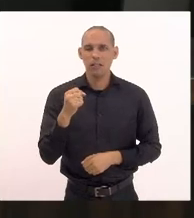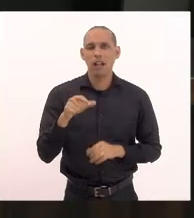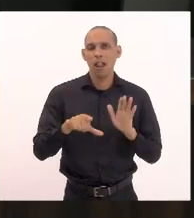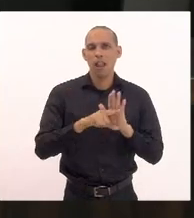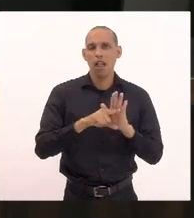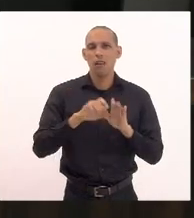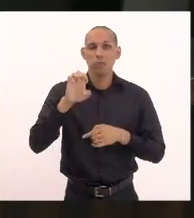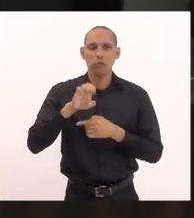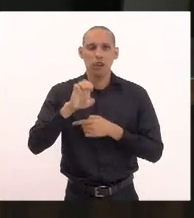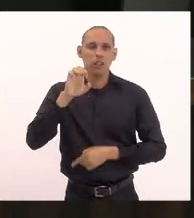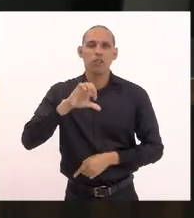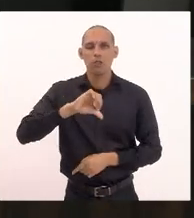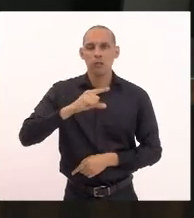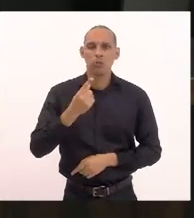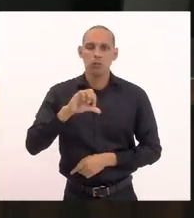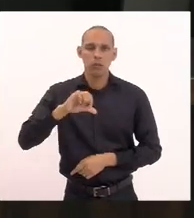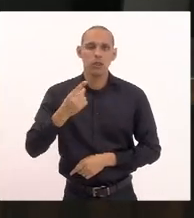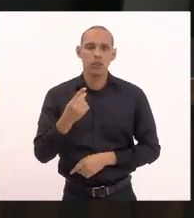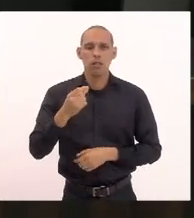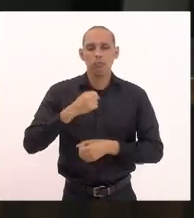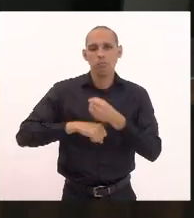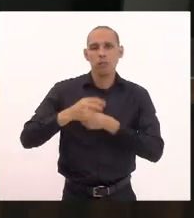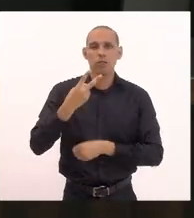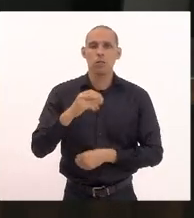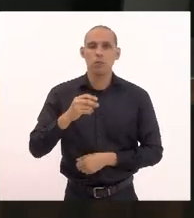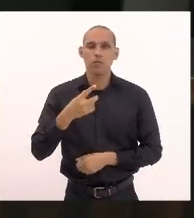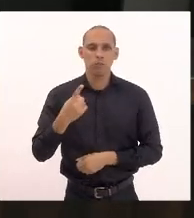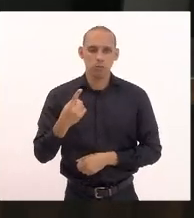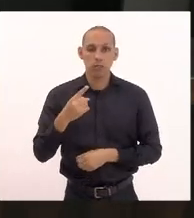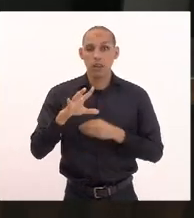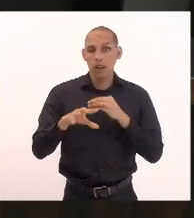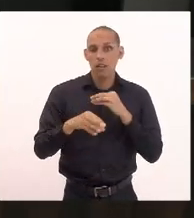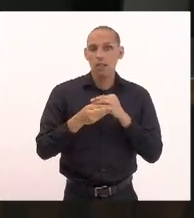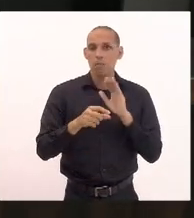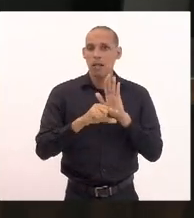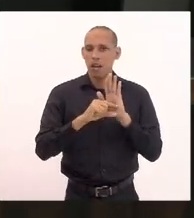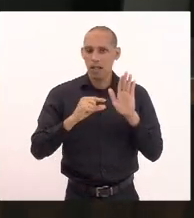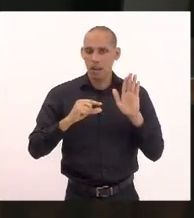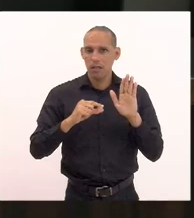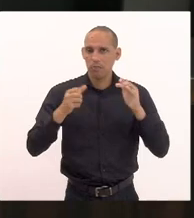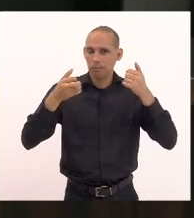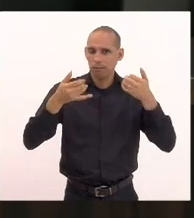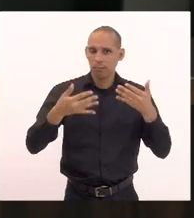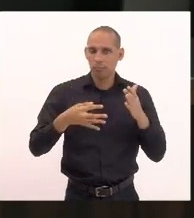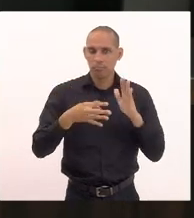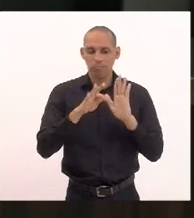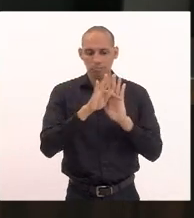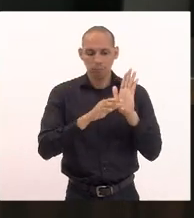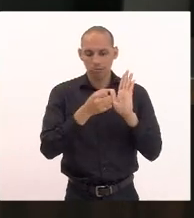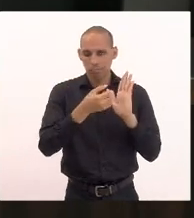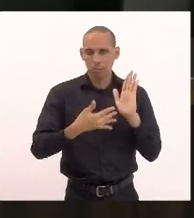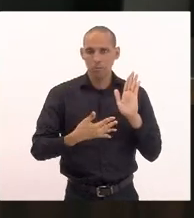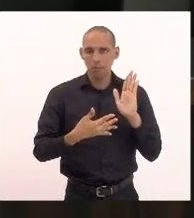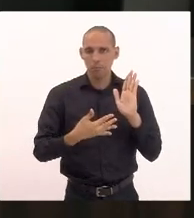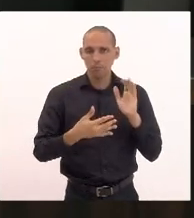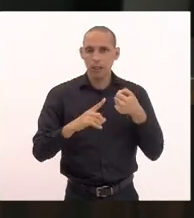2 de março de 2021, passa a vigorar acrescido de um parágrafo, com a seguinte redação. Artigo